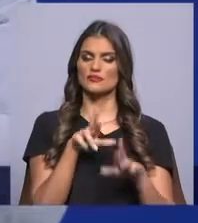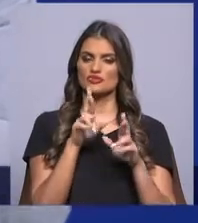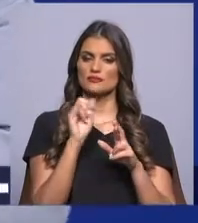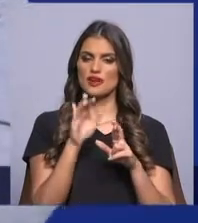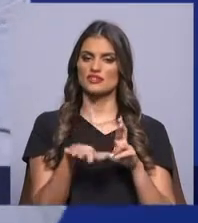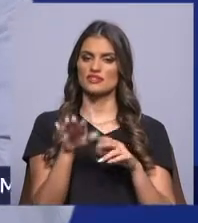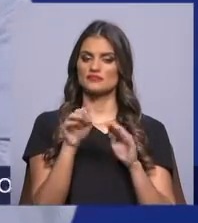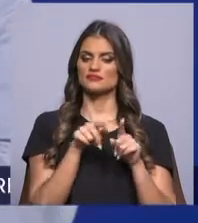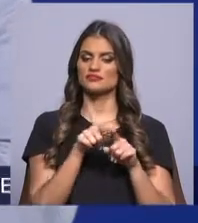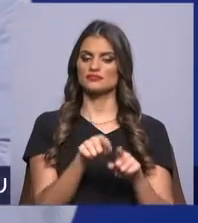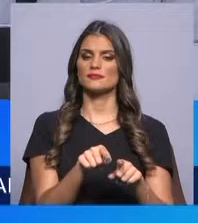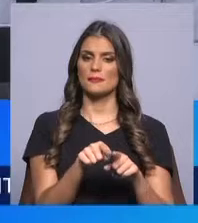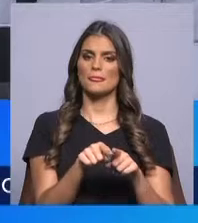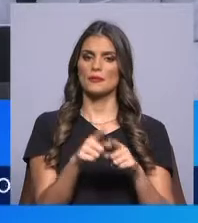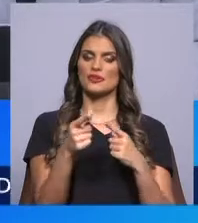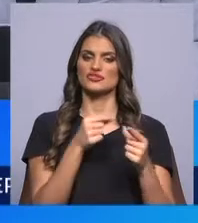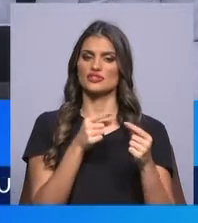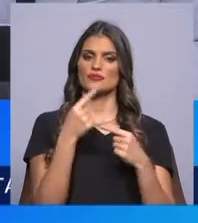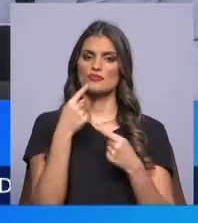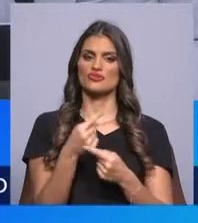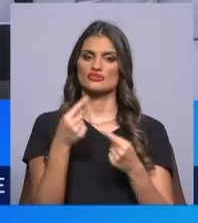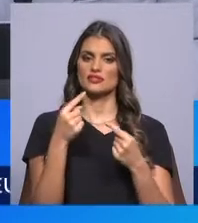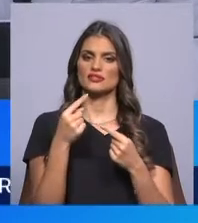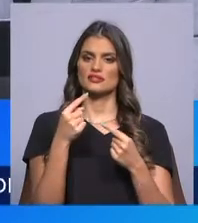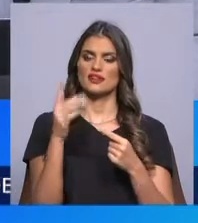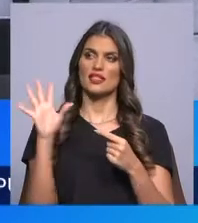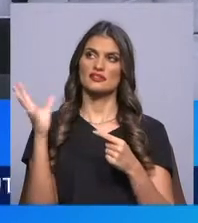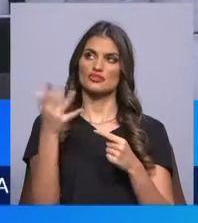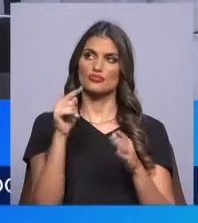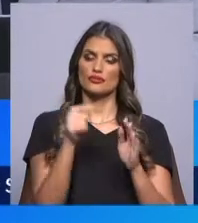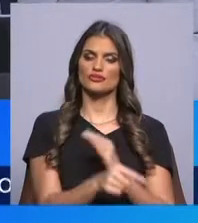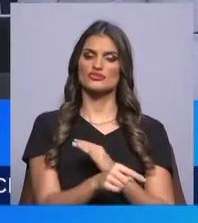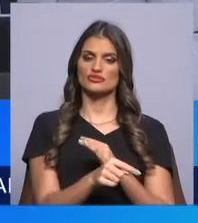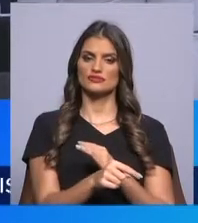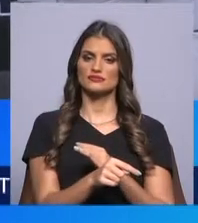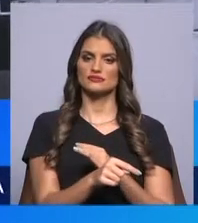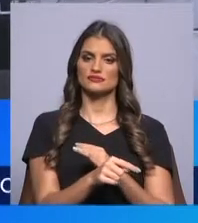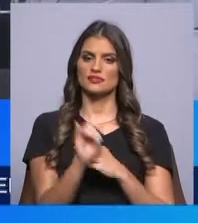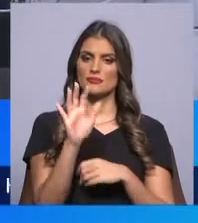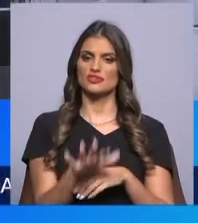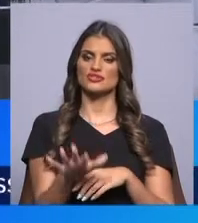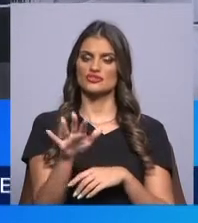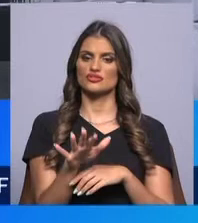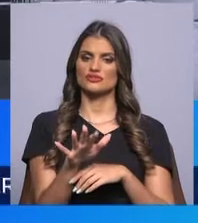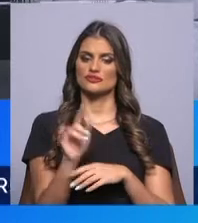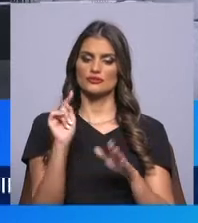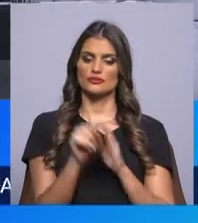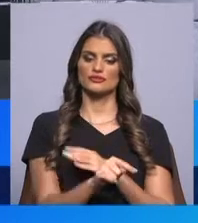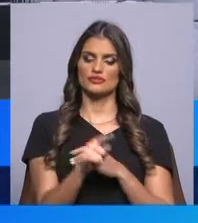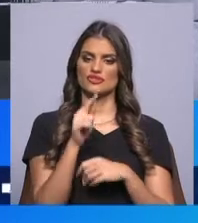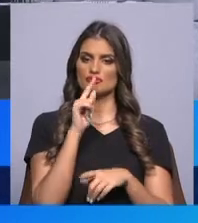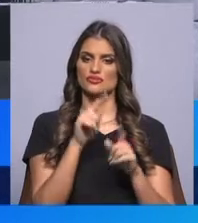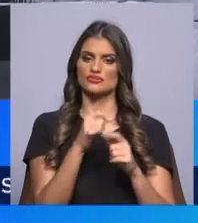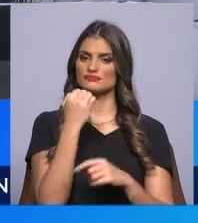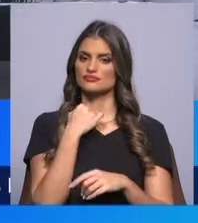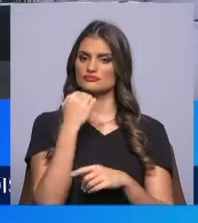imagem de alinhamento de uma estrela que nos mostra galáxias profundas em imagens de fundo. E isto os astrónomos estão